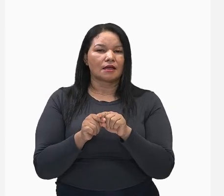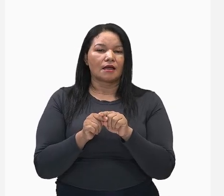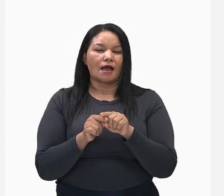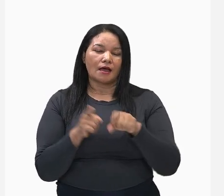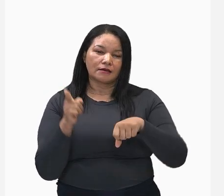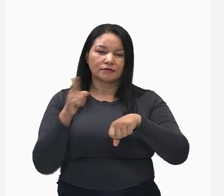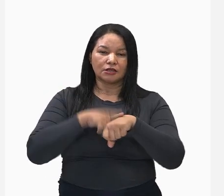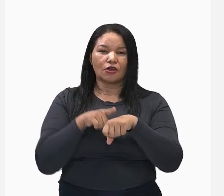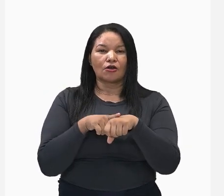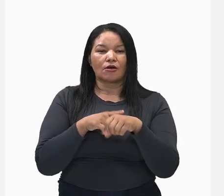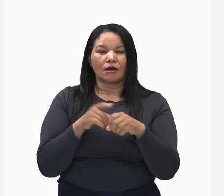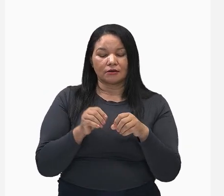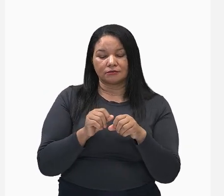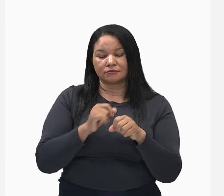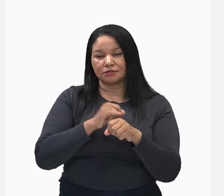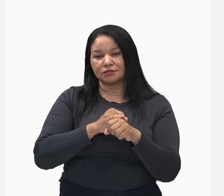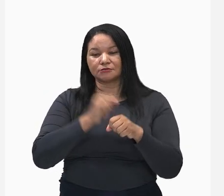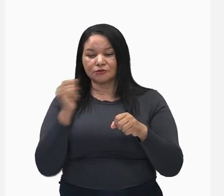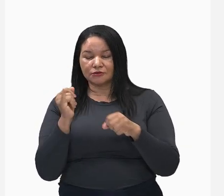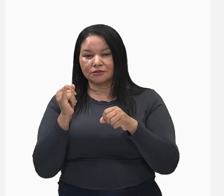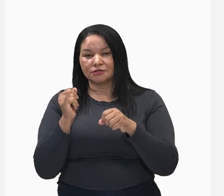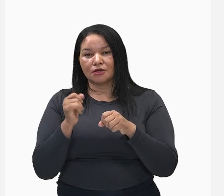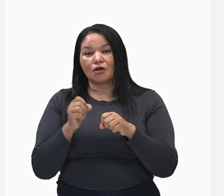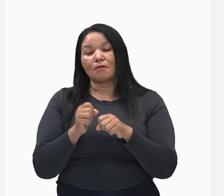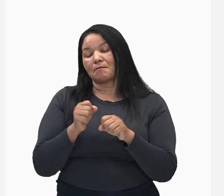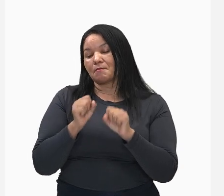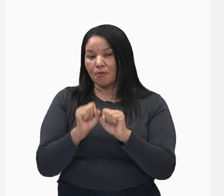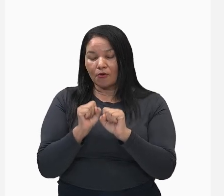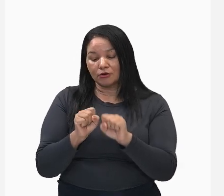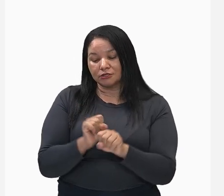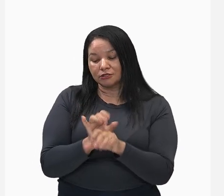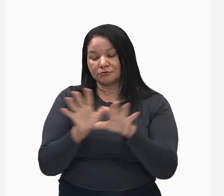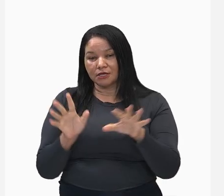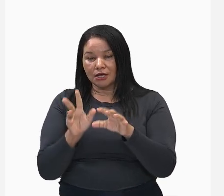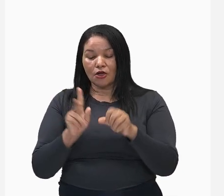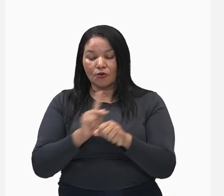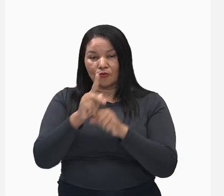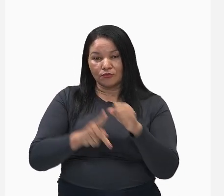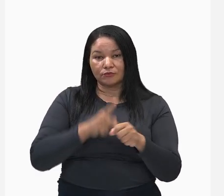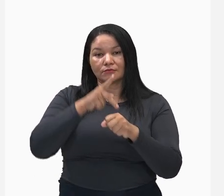dissociação, vai haver a liberação de um cátion